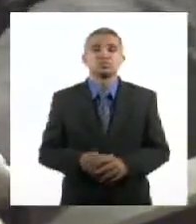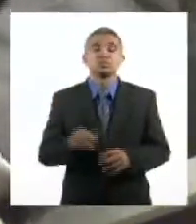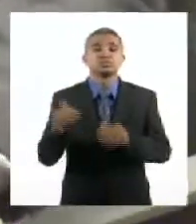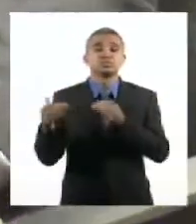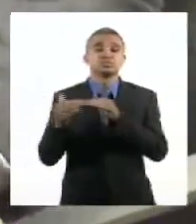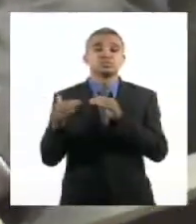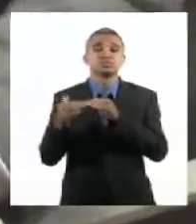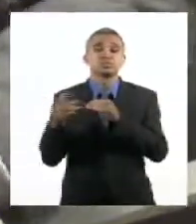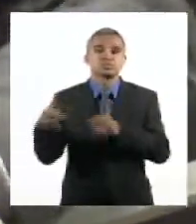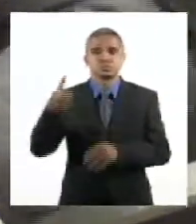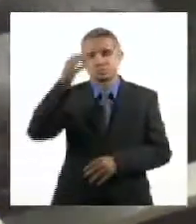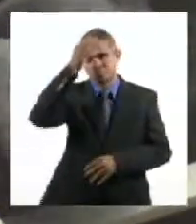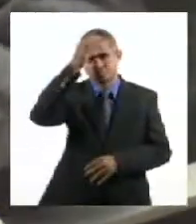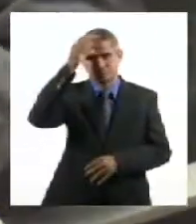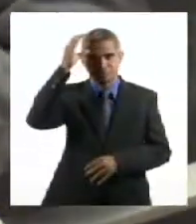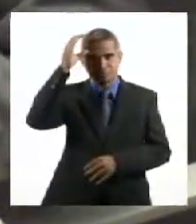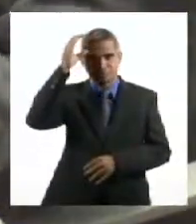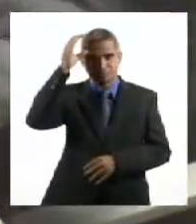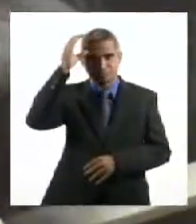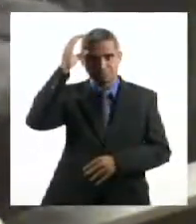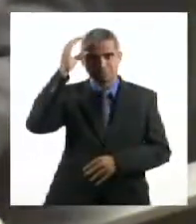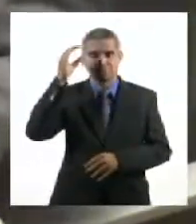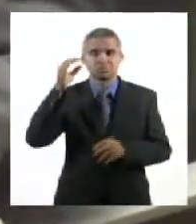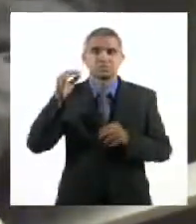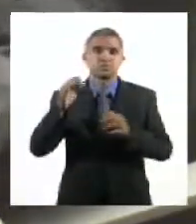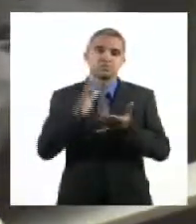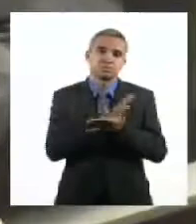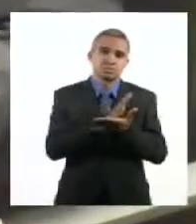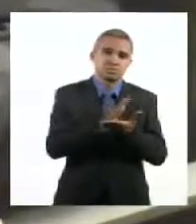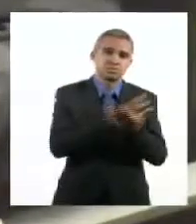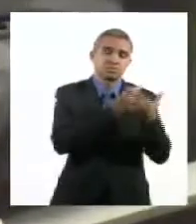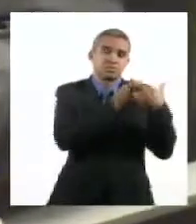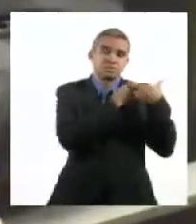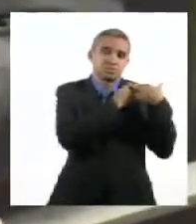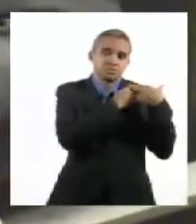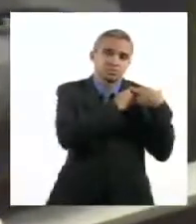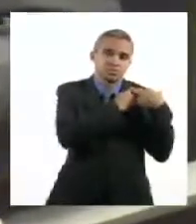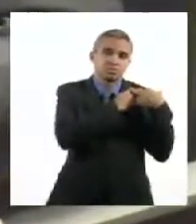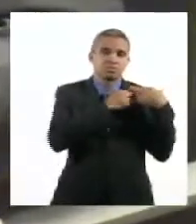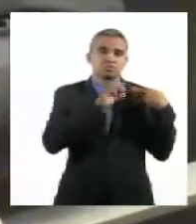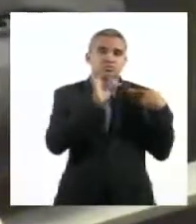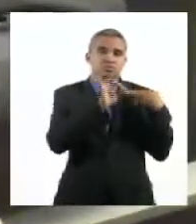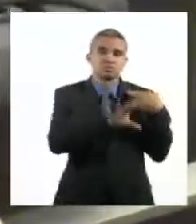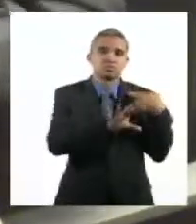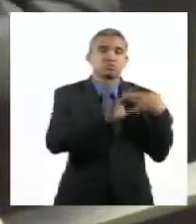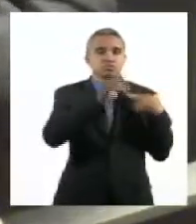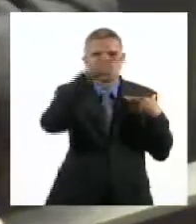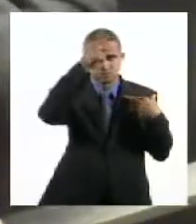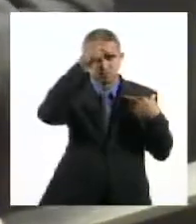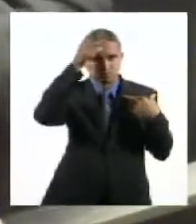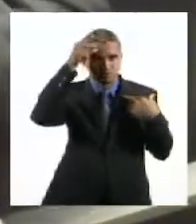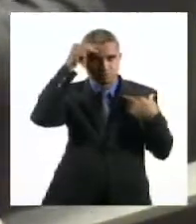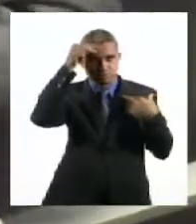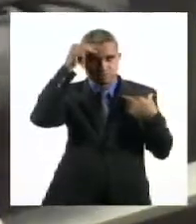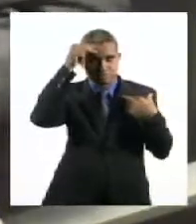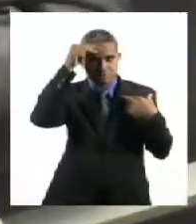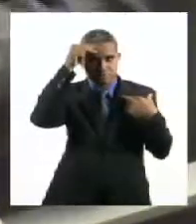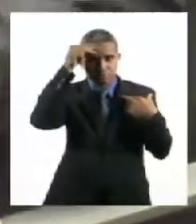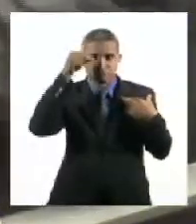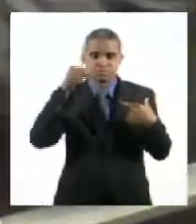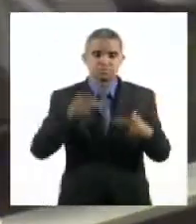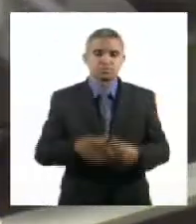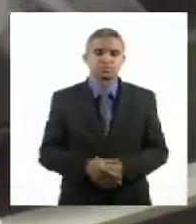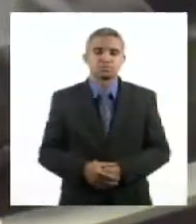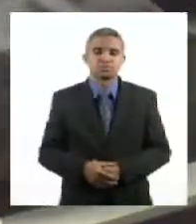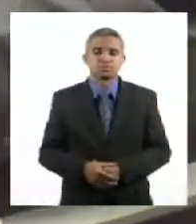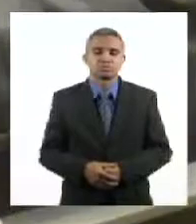Câmara Municipal, outras de responsabilidade exclusiva do gestor público municipal,